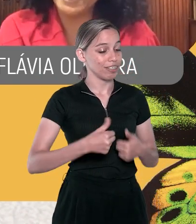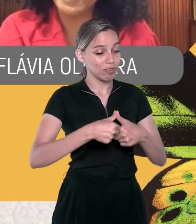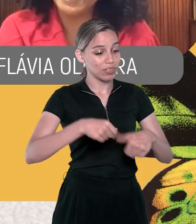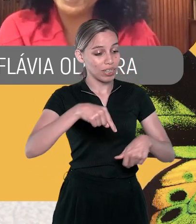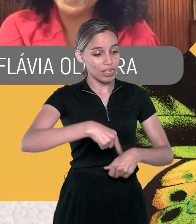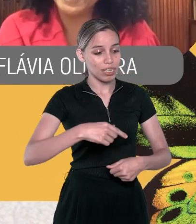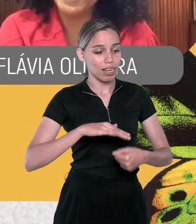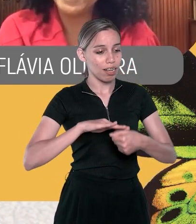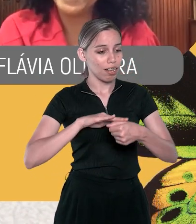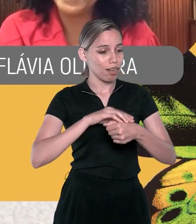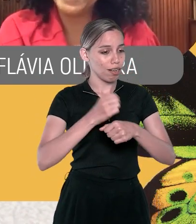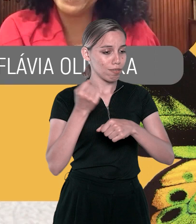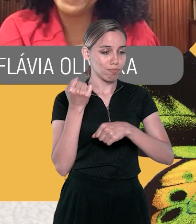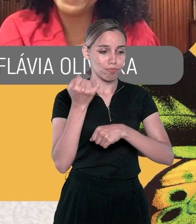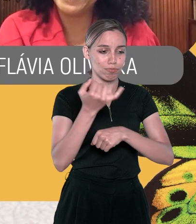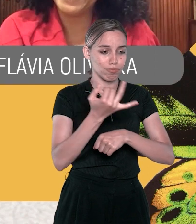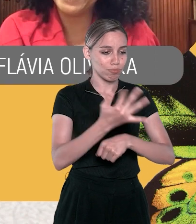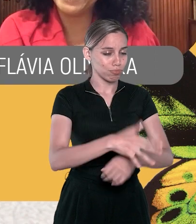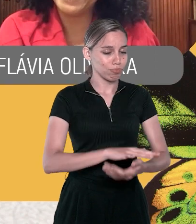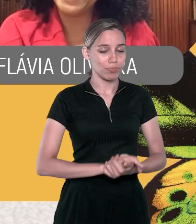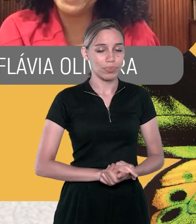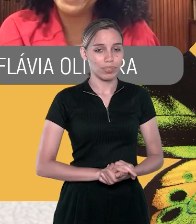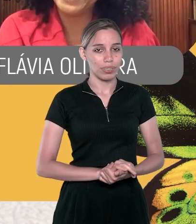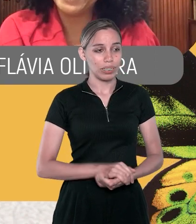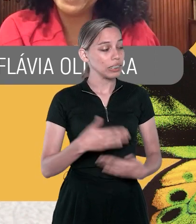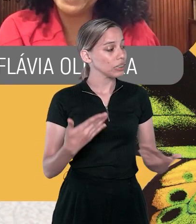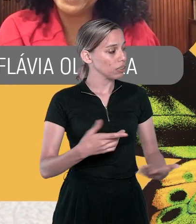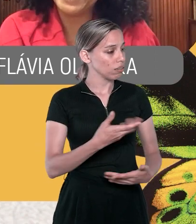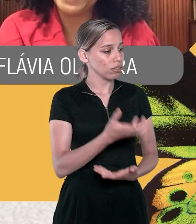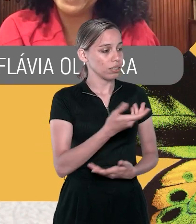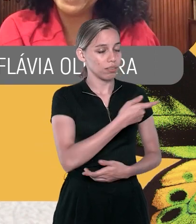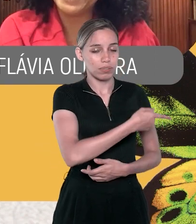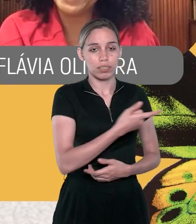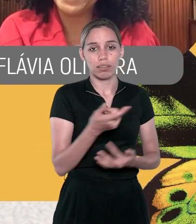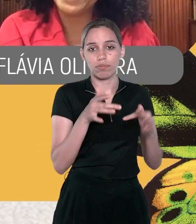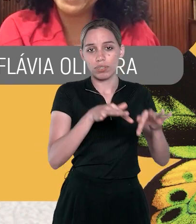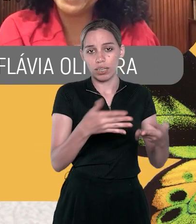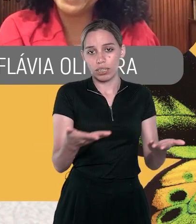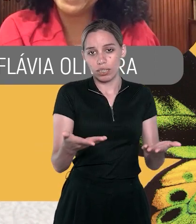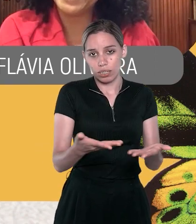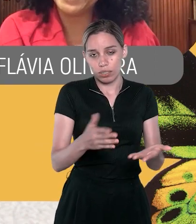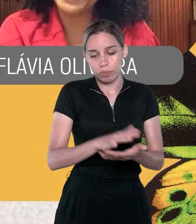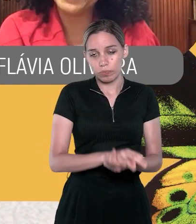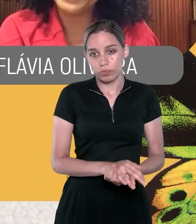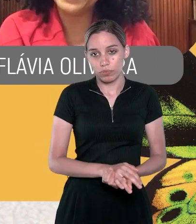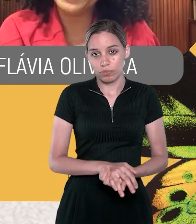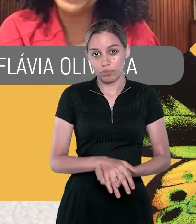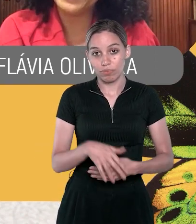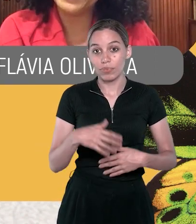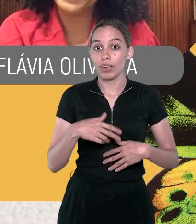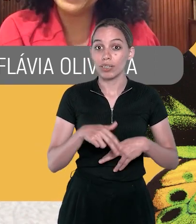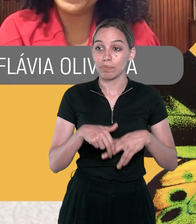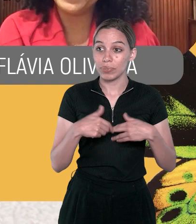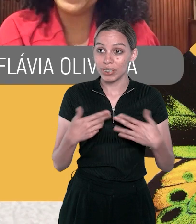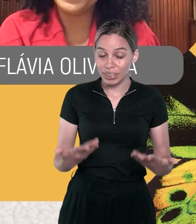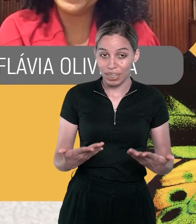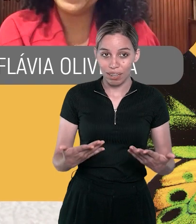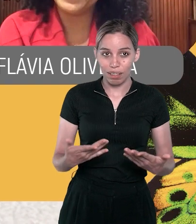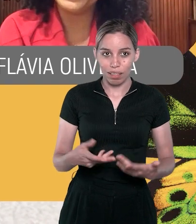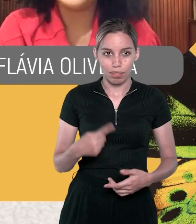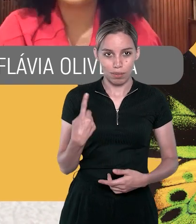acabou. Bem, Sérgio, queria convidá-lo a fazer o encerramento dessa noite. Pois é, a gente sempre encerra com uma leiturinha,